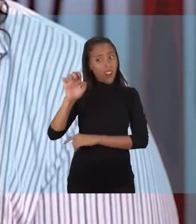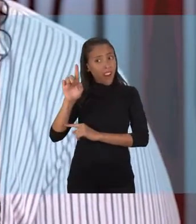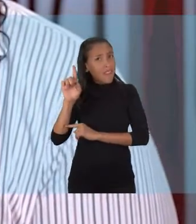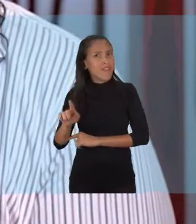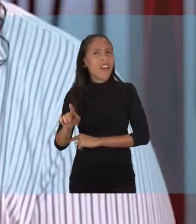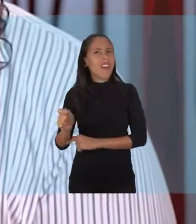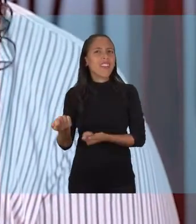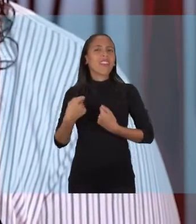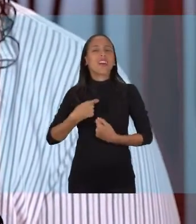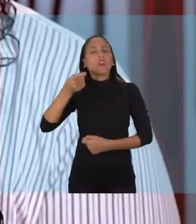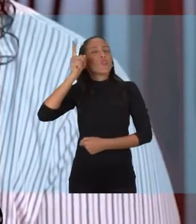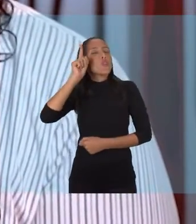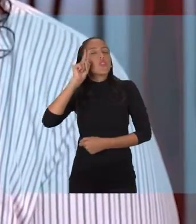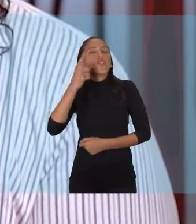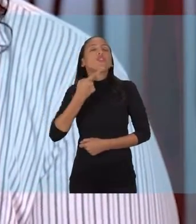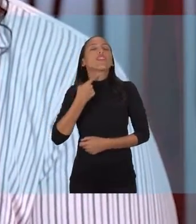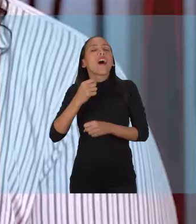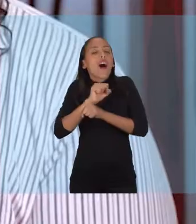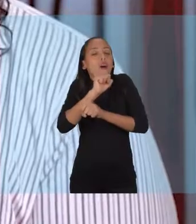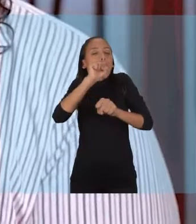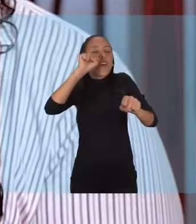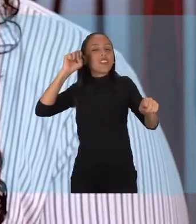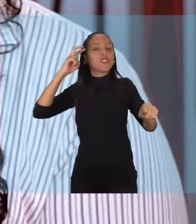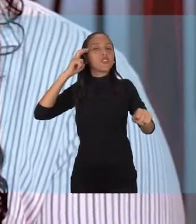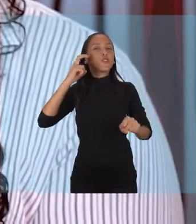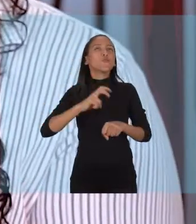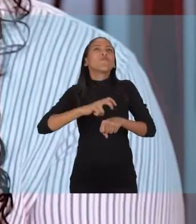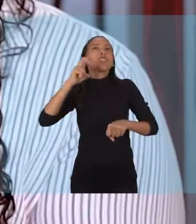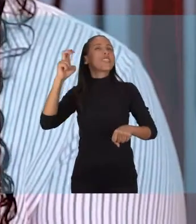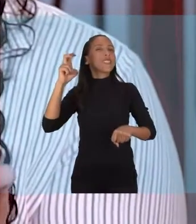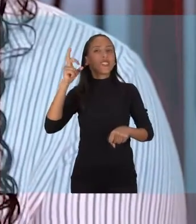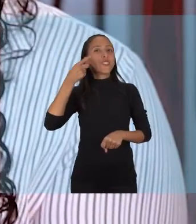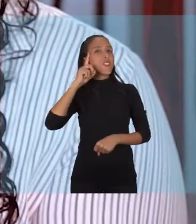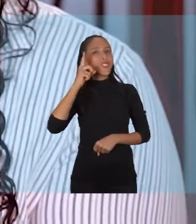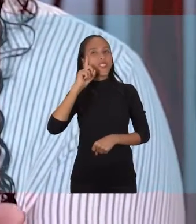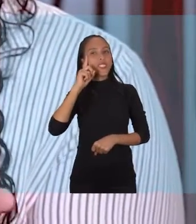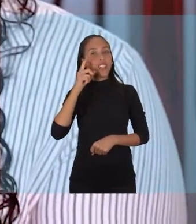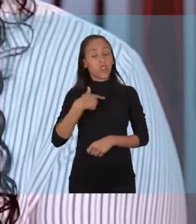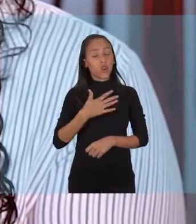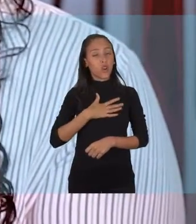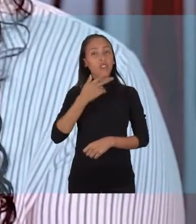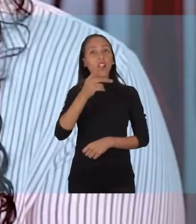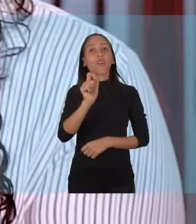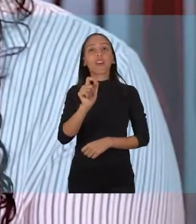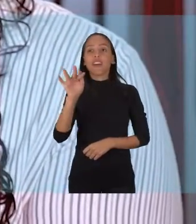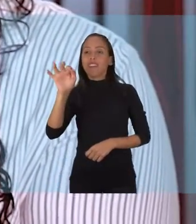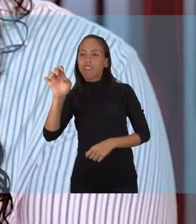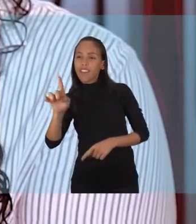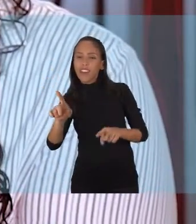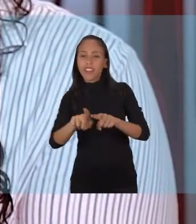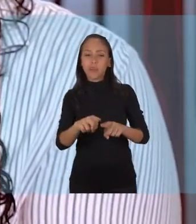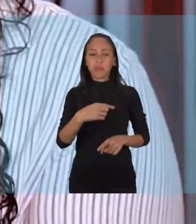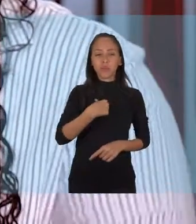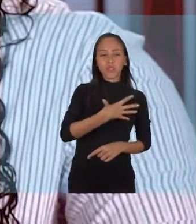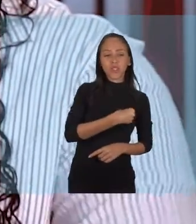faz acordar todo dia de manhã e eu gosto muito de dizer que é a fé e os meus filhos.